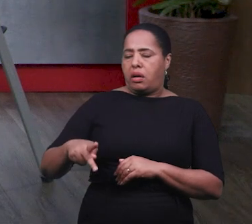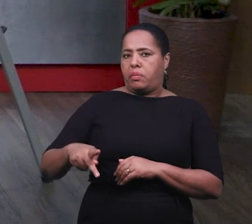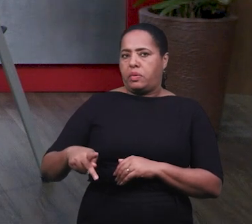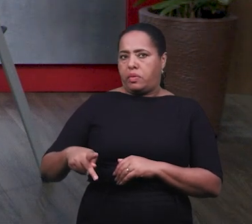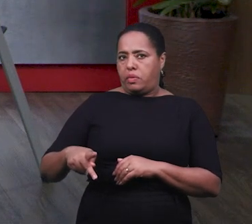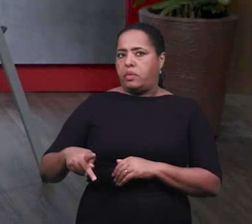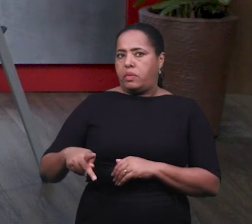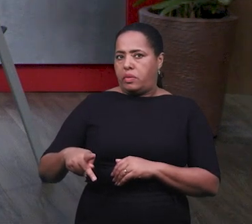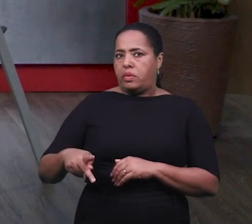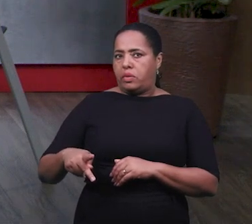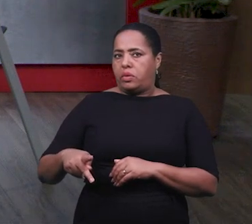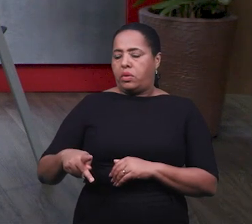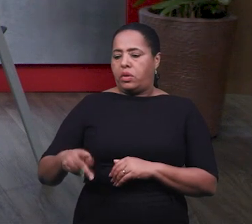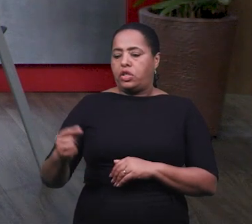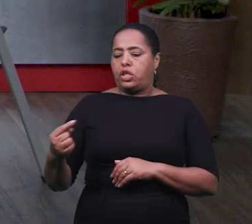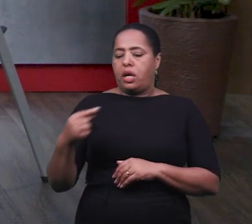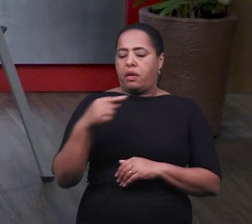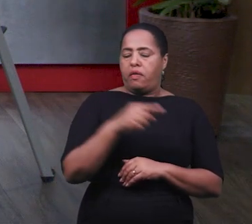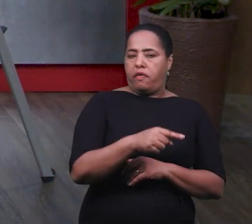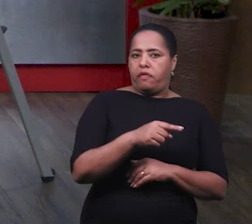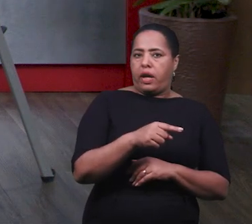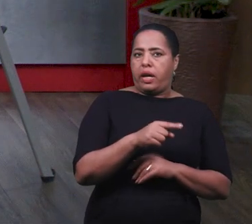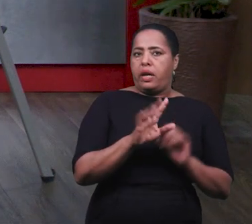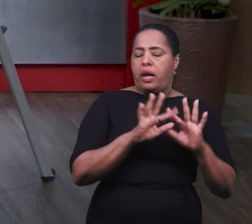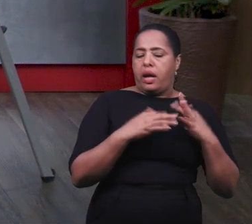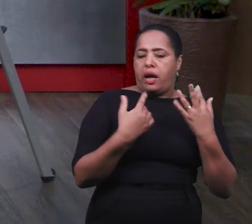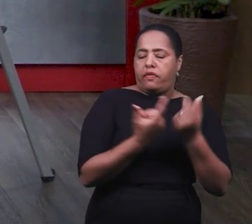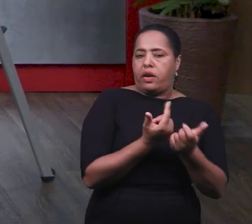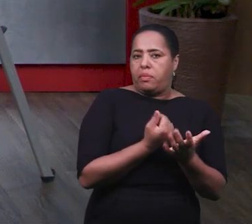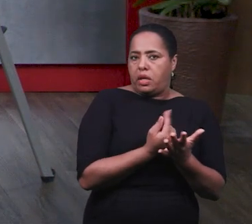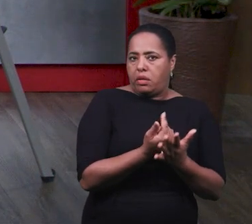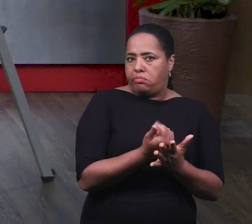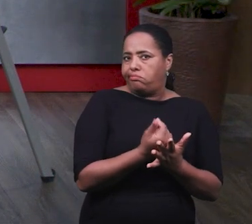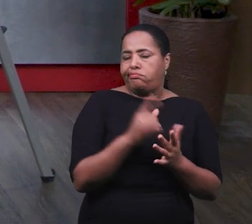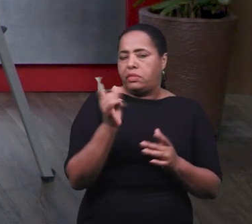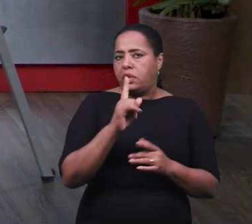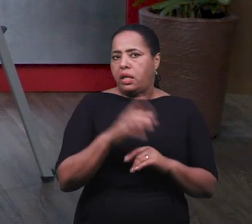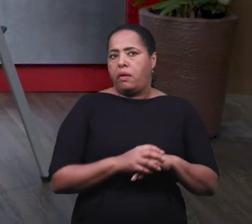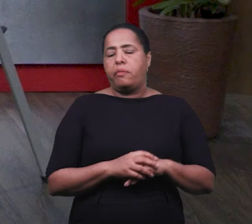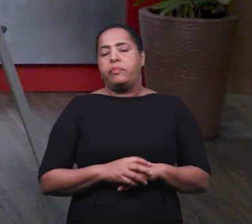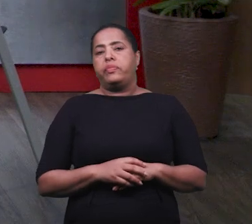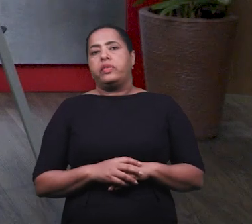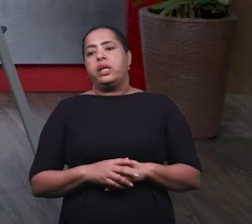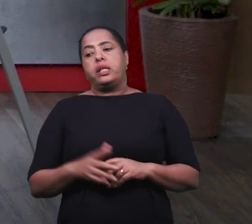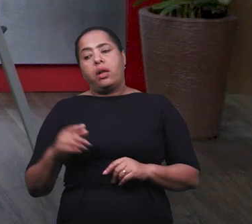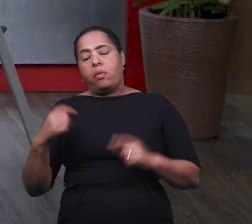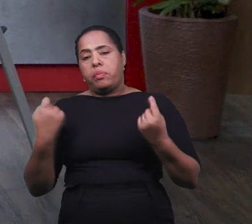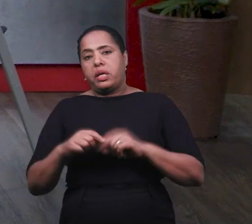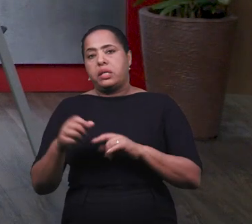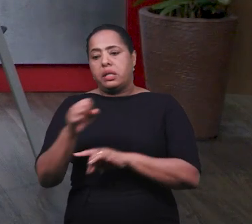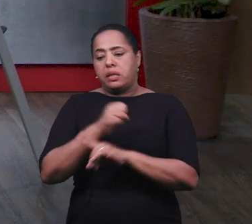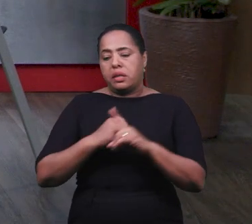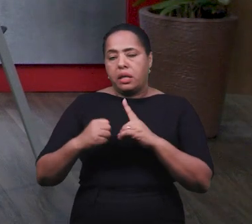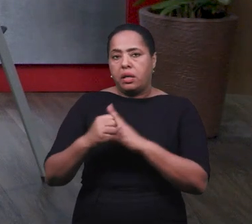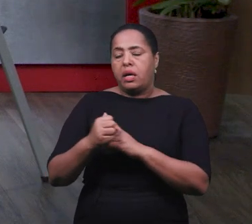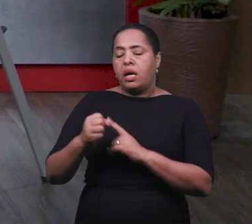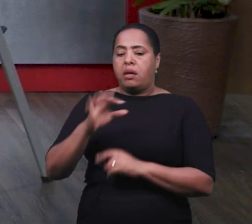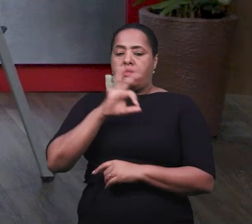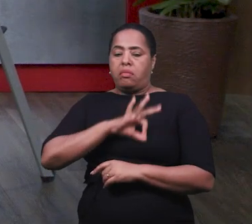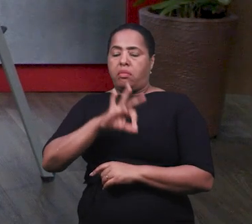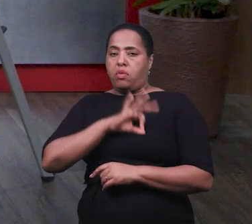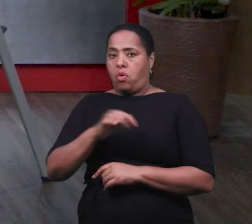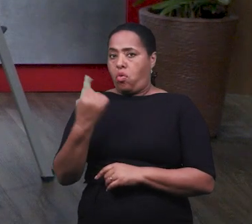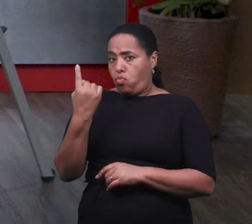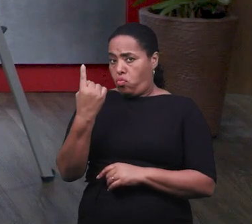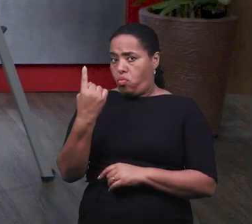vai contar na renda familiar, como se ele não recebesse nada. Aí é possível o benefício assistencial de um salário mínimo.